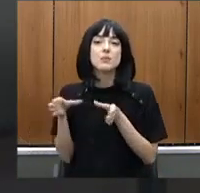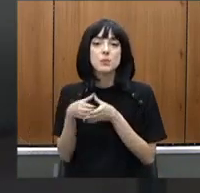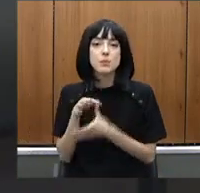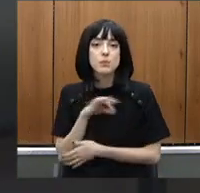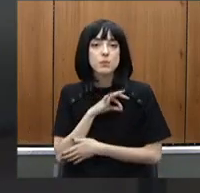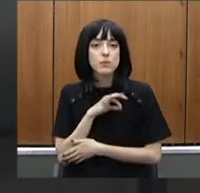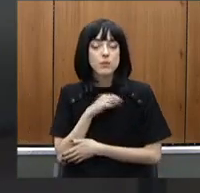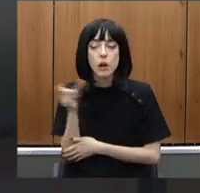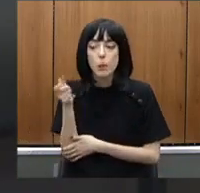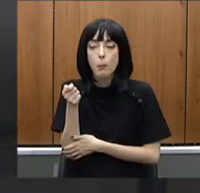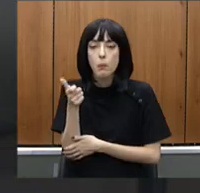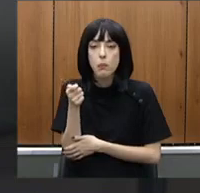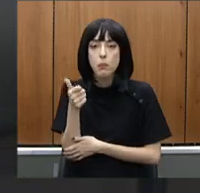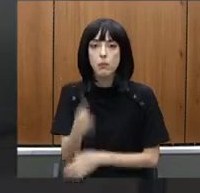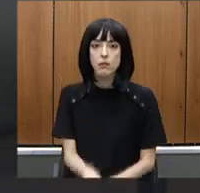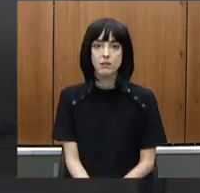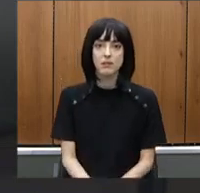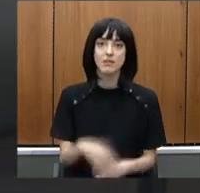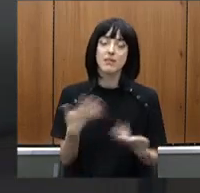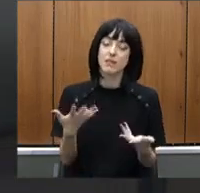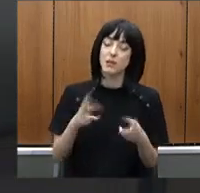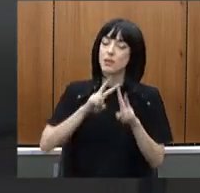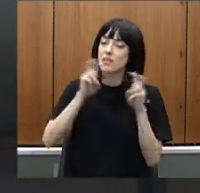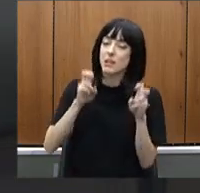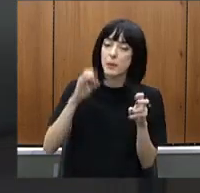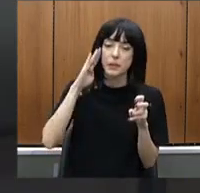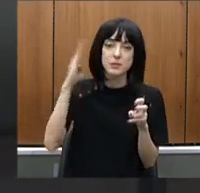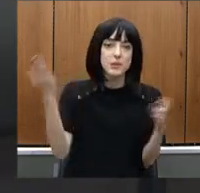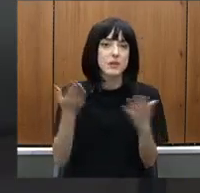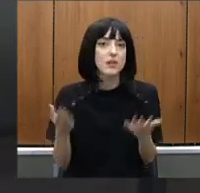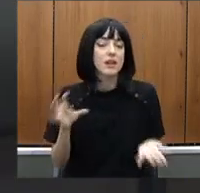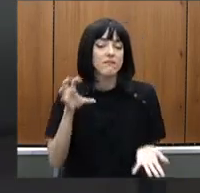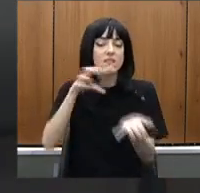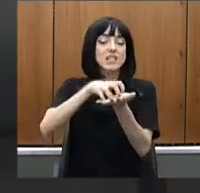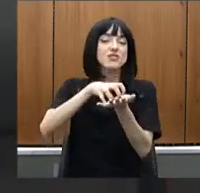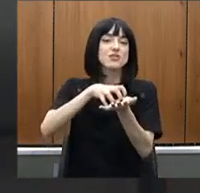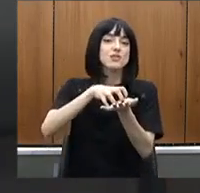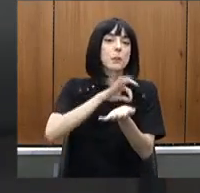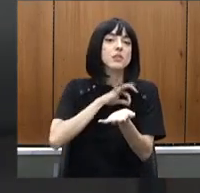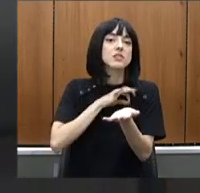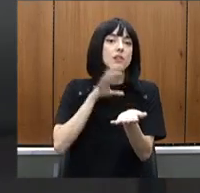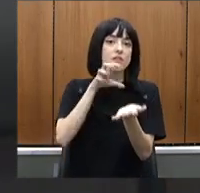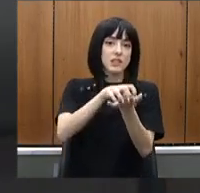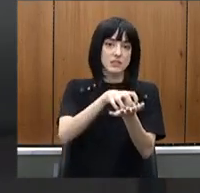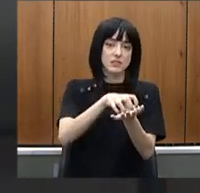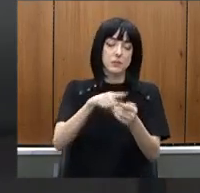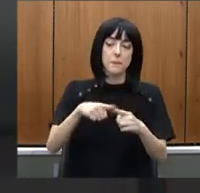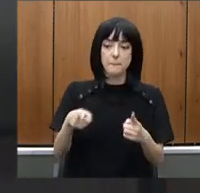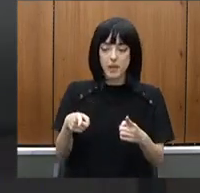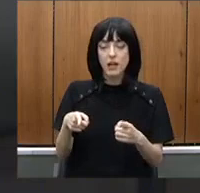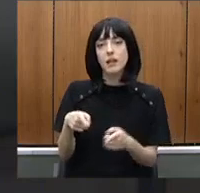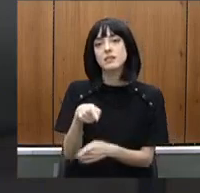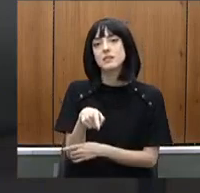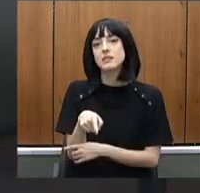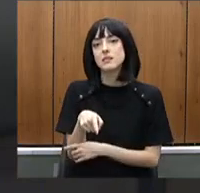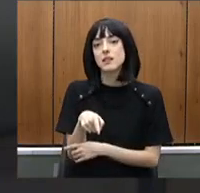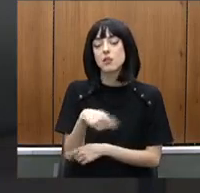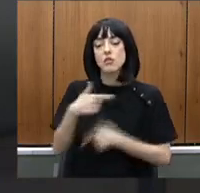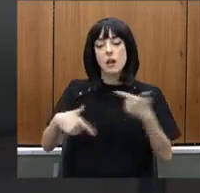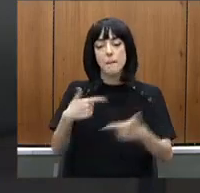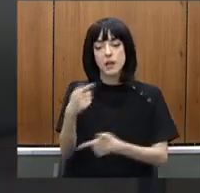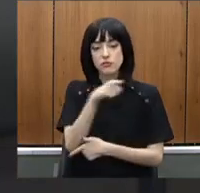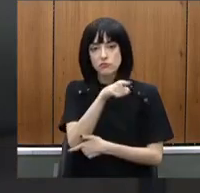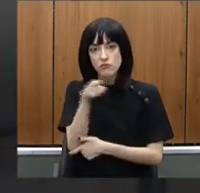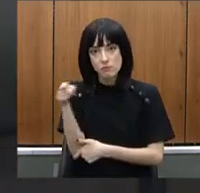é a questão de efetivo mas o efetivo que tem tem sido de muita qualidade o avanço essas parcerias que nós